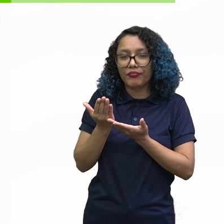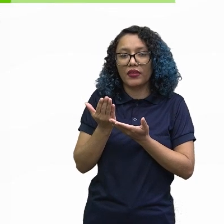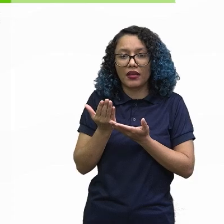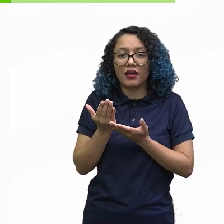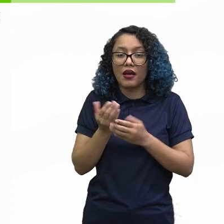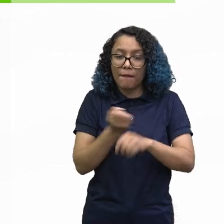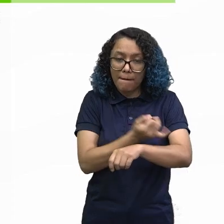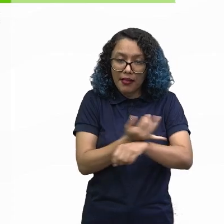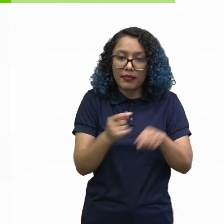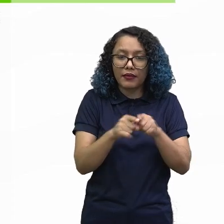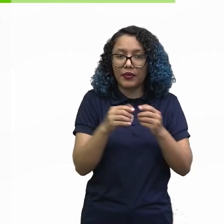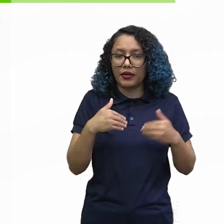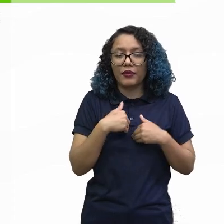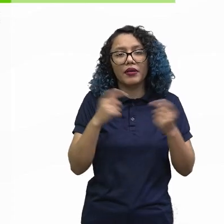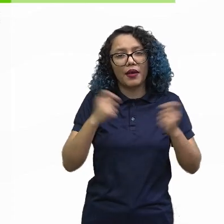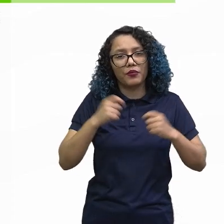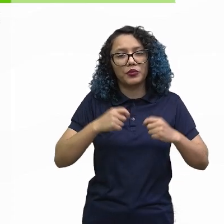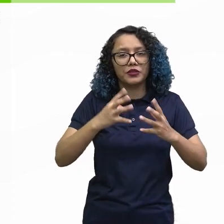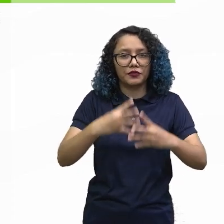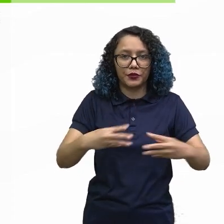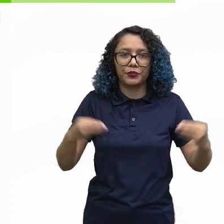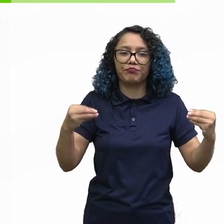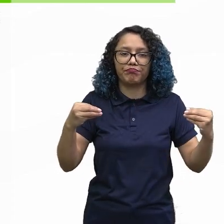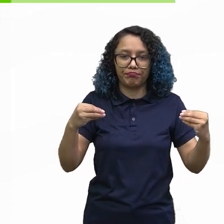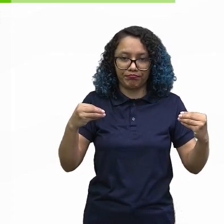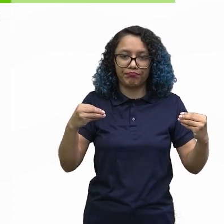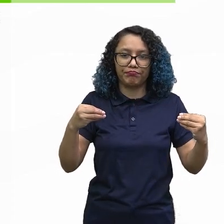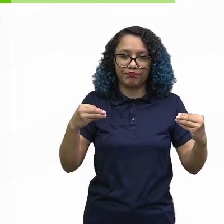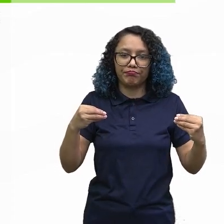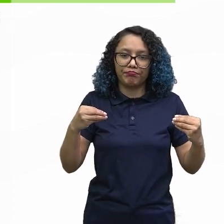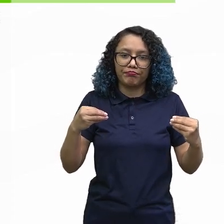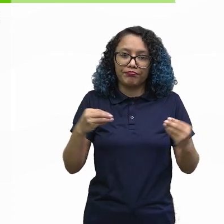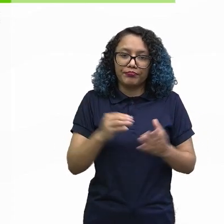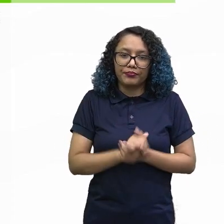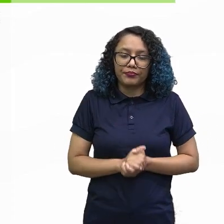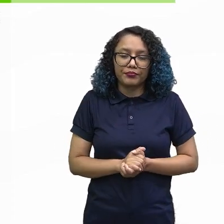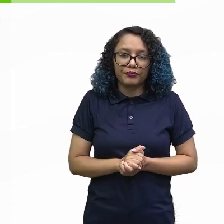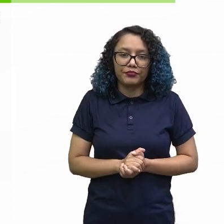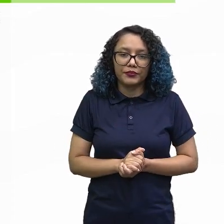ser extintos, né, com essa mudança do clima. Eles não vão resistir a isso.